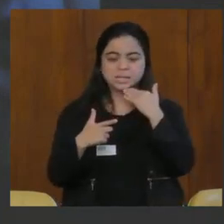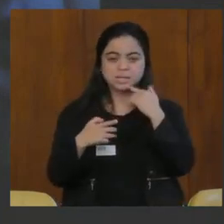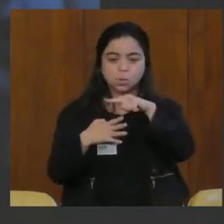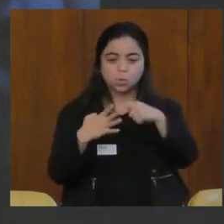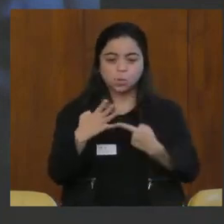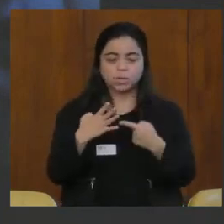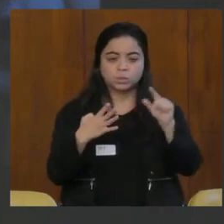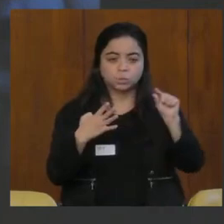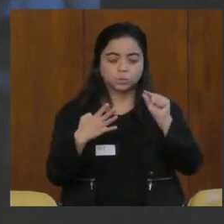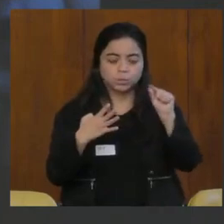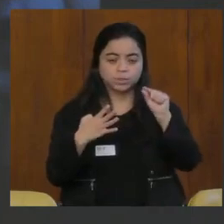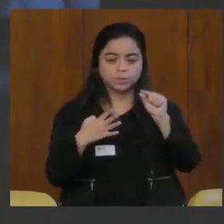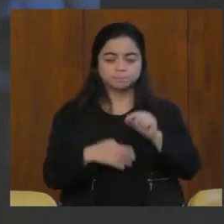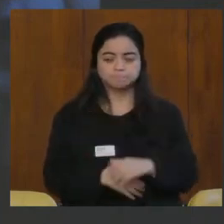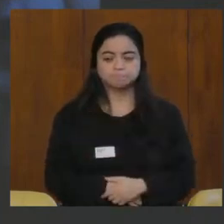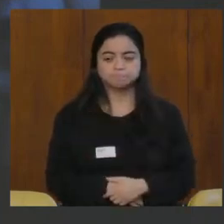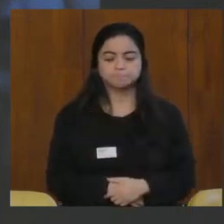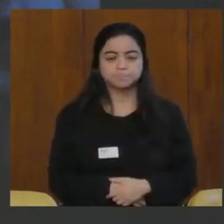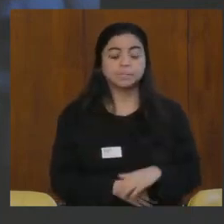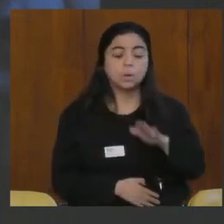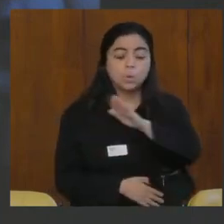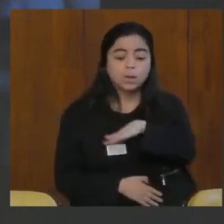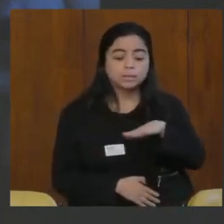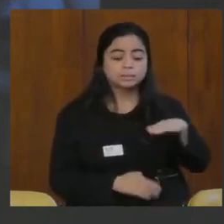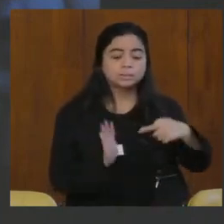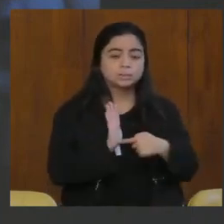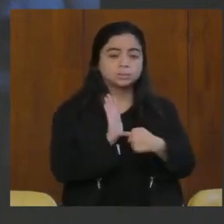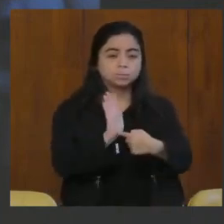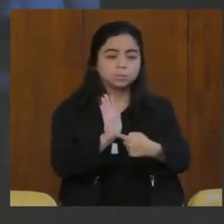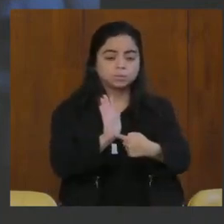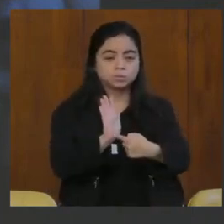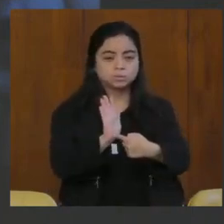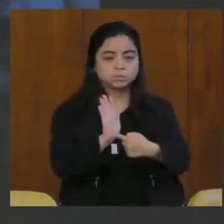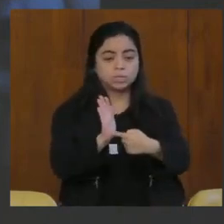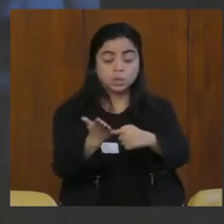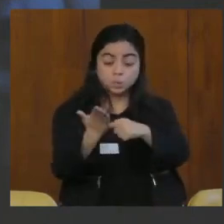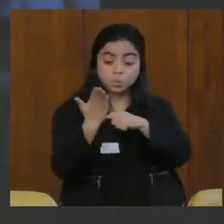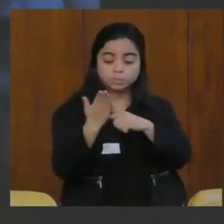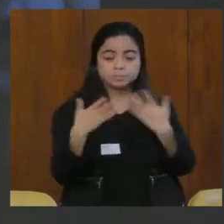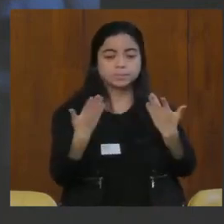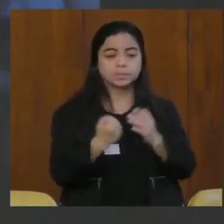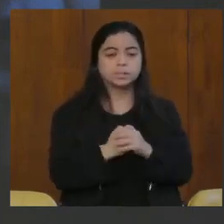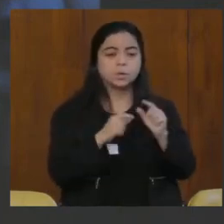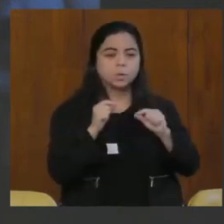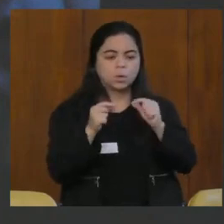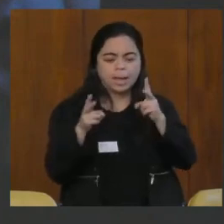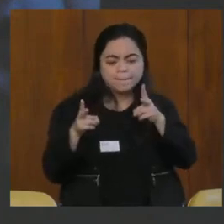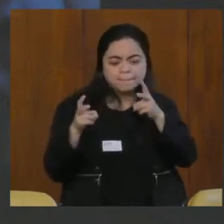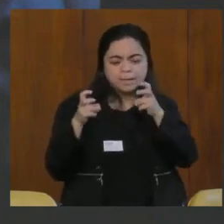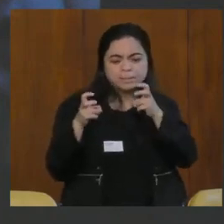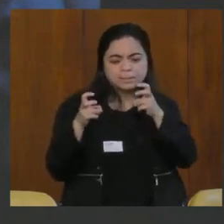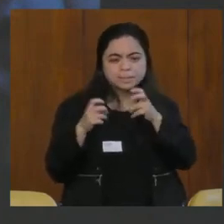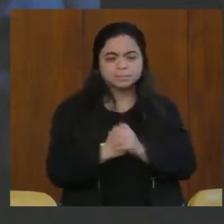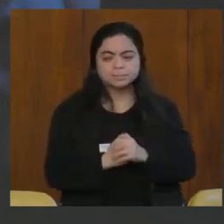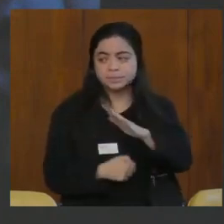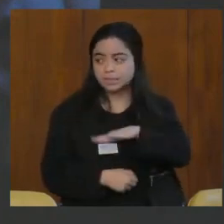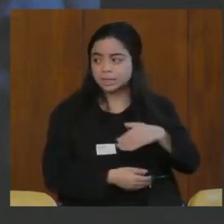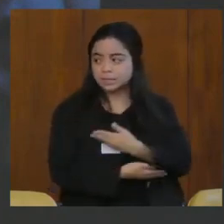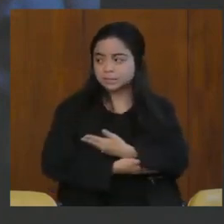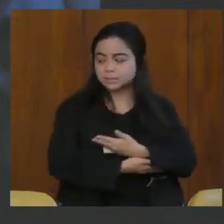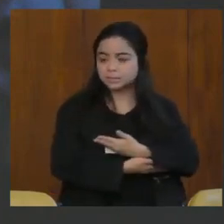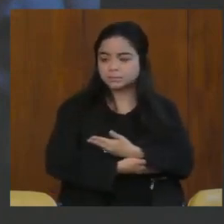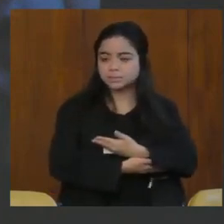Fallot? A cianose. Né? Então, são as crianças que apresentam cianose. Onde a gente vê cianose? Na criança pequena,